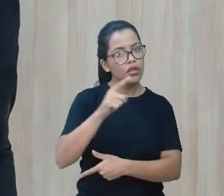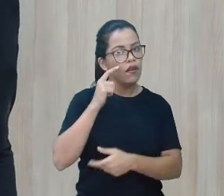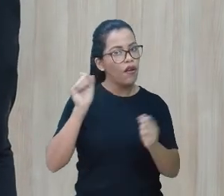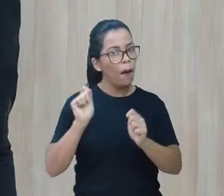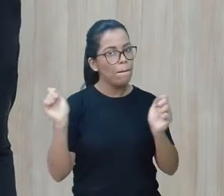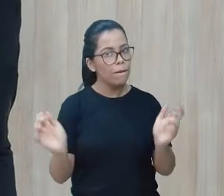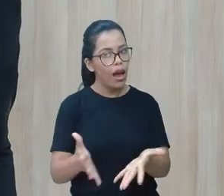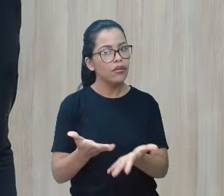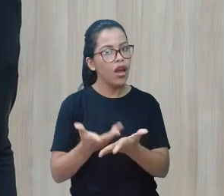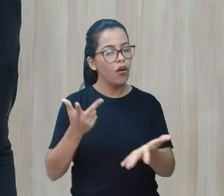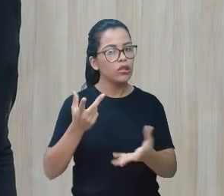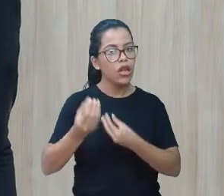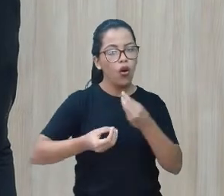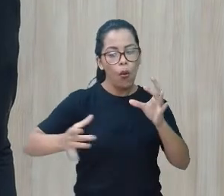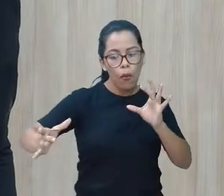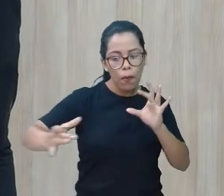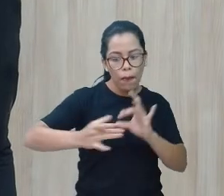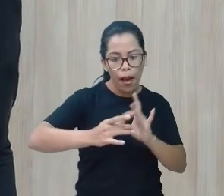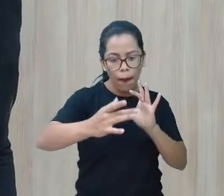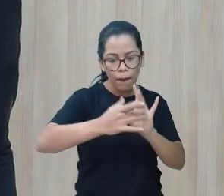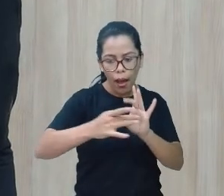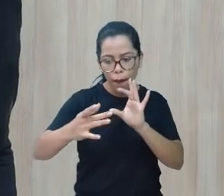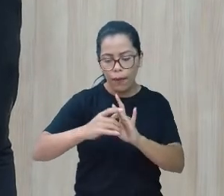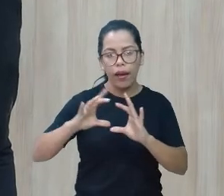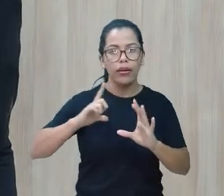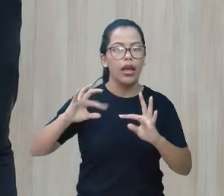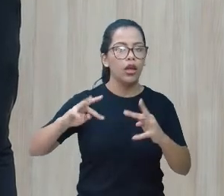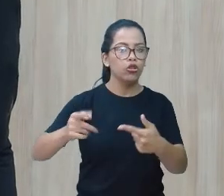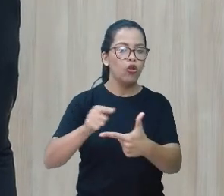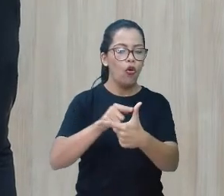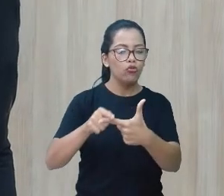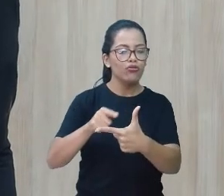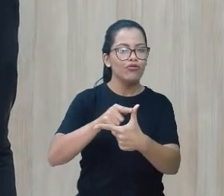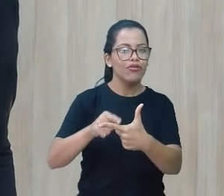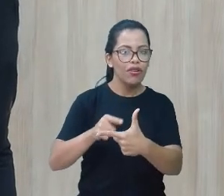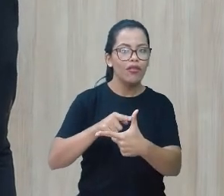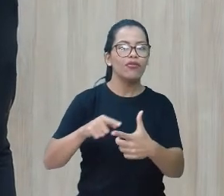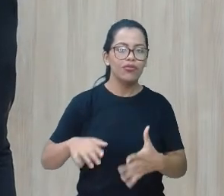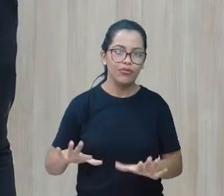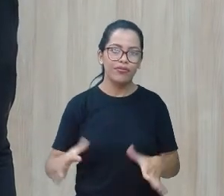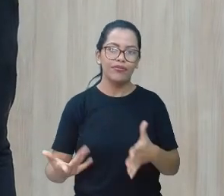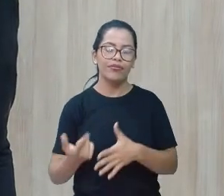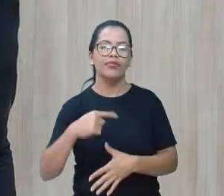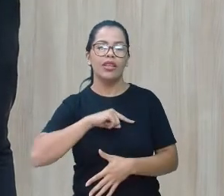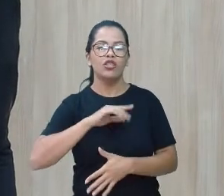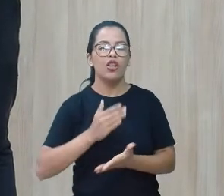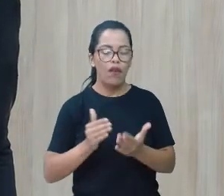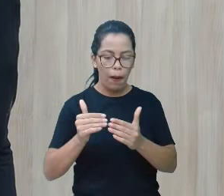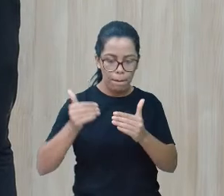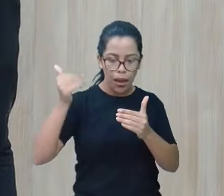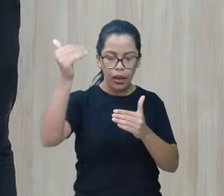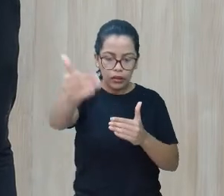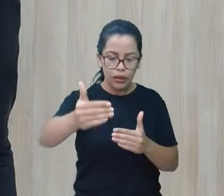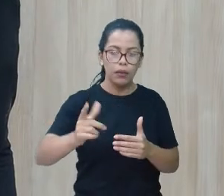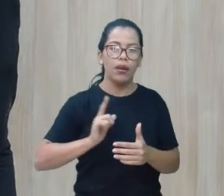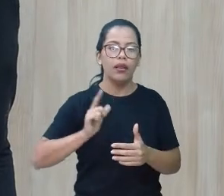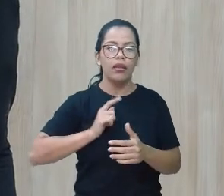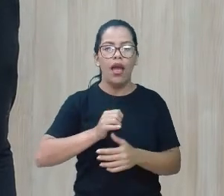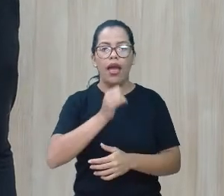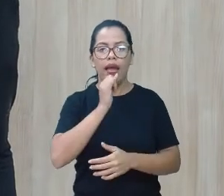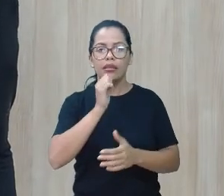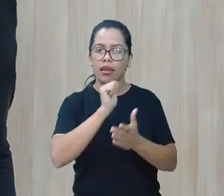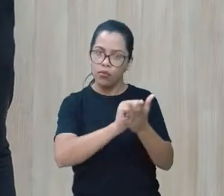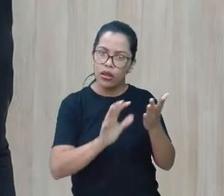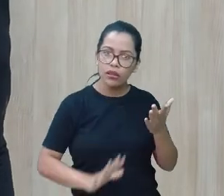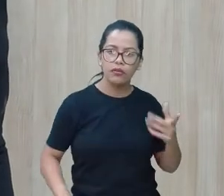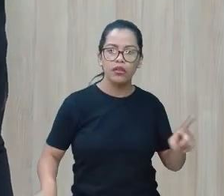acontecendo, você vai ver a conexão que existe entre todos esses ângulos e aí, claro, a gente vai partir para exemplos e